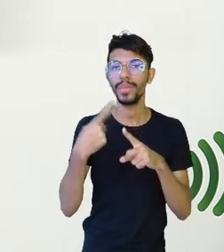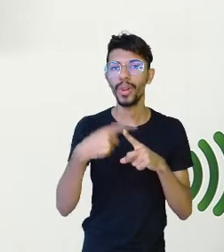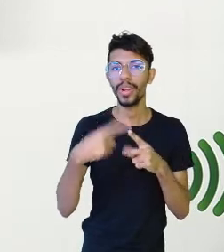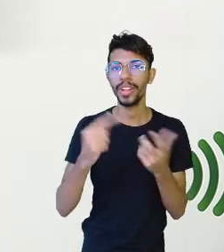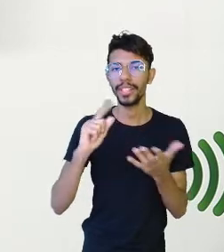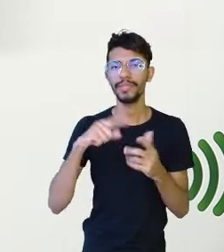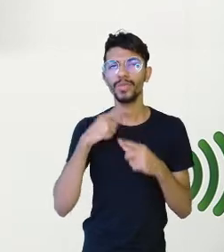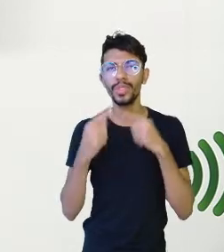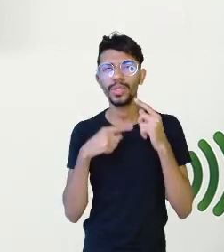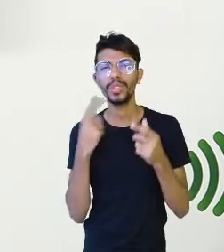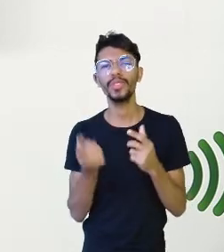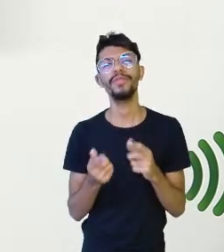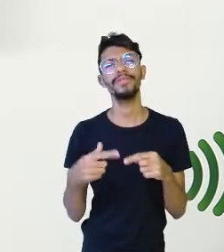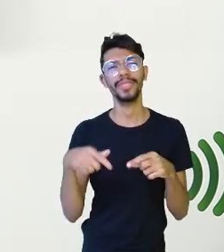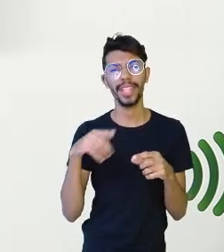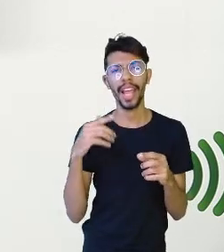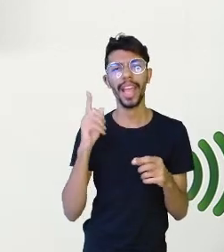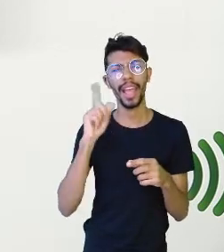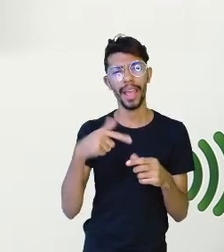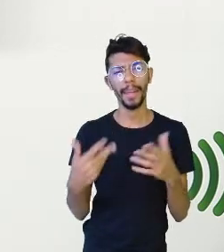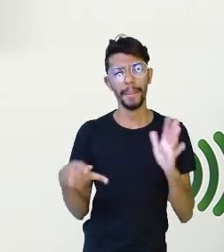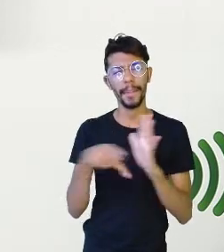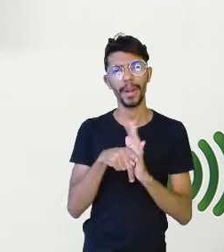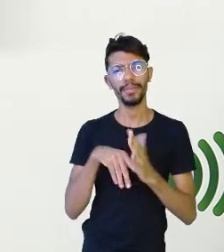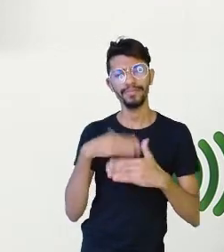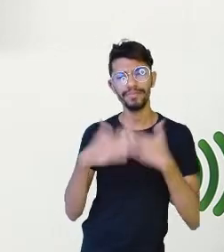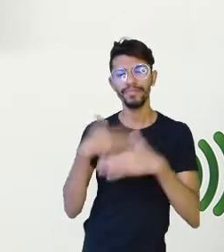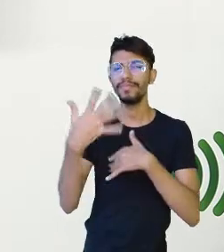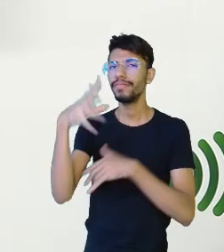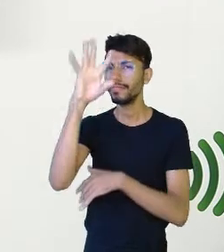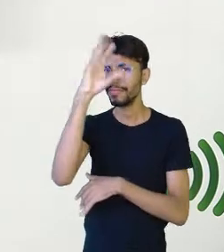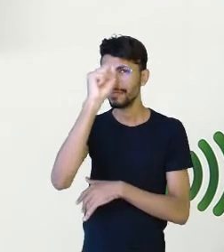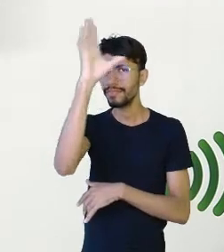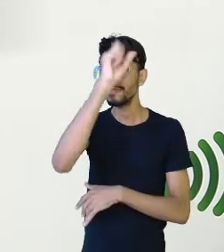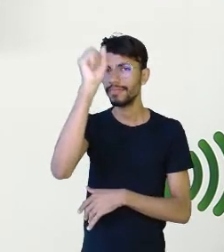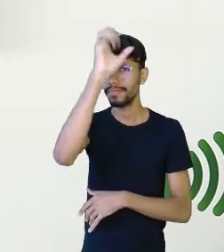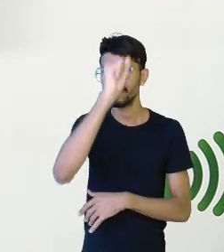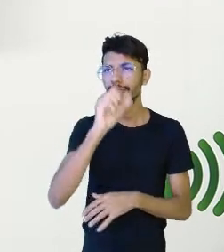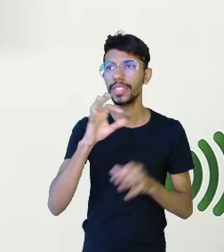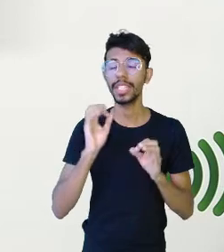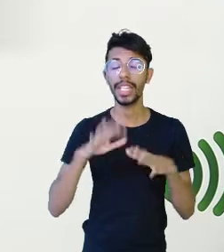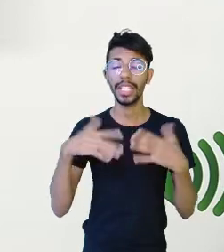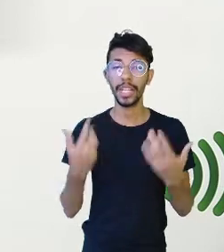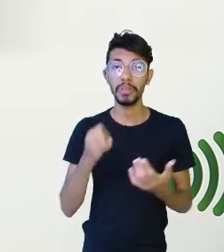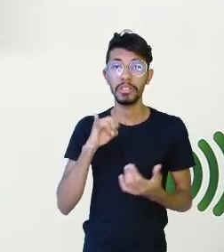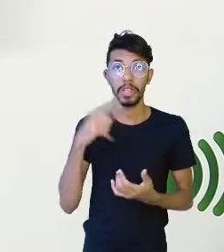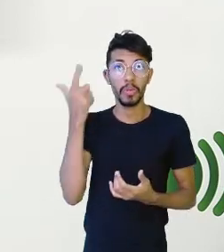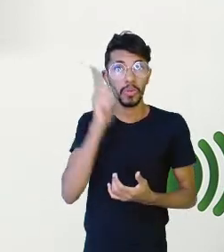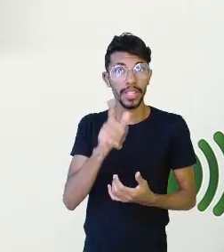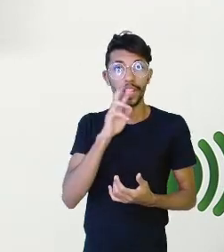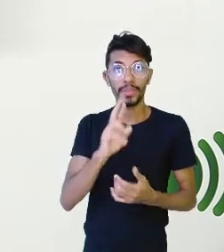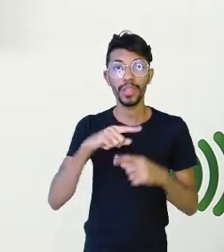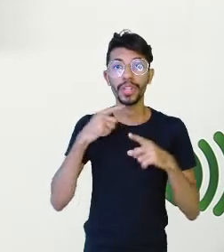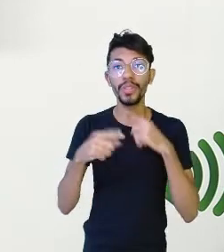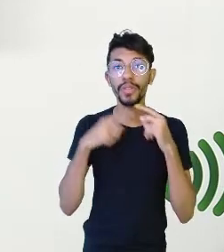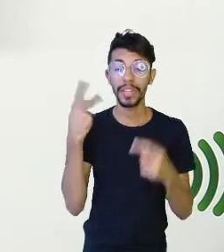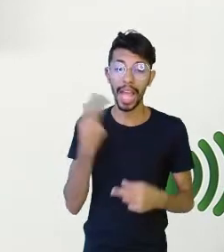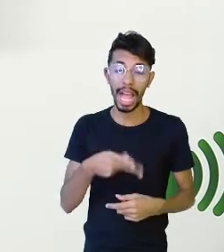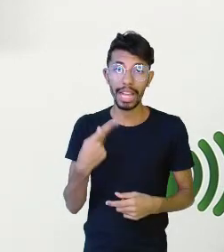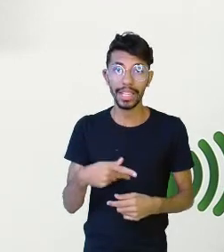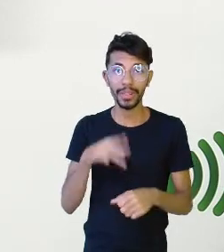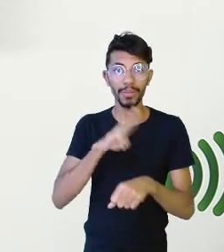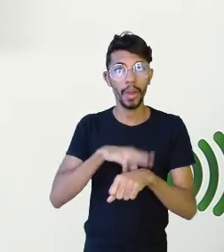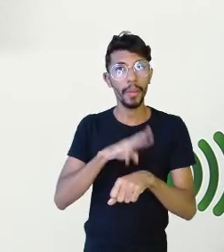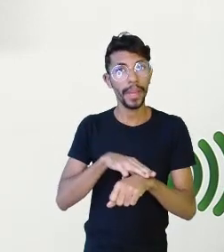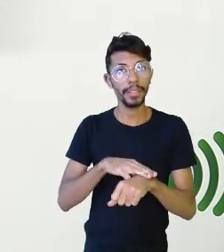fazem parte do processo de aprendizagem. Aquilo que durante a aula eu for podendo tirar suas dúvidas, ótimo. E o que eu não conseguir tirar a